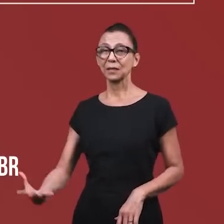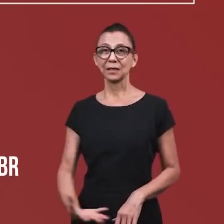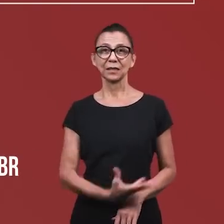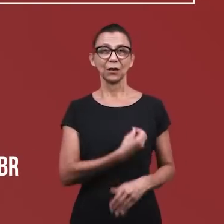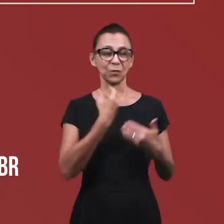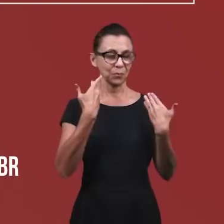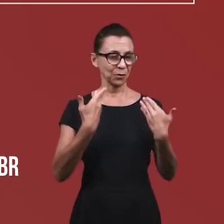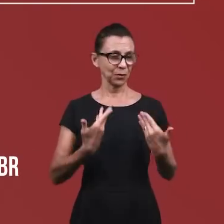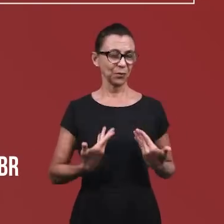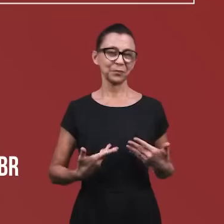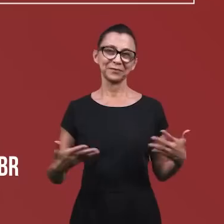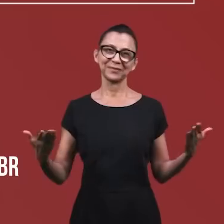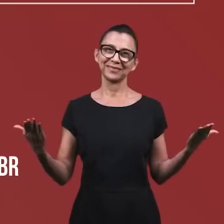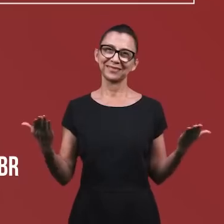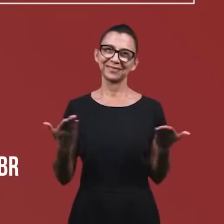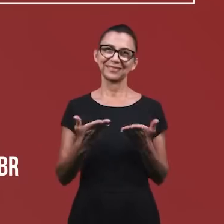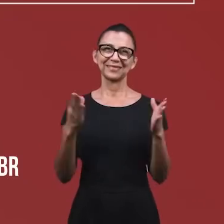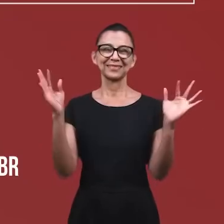agora sou